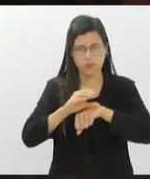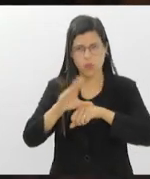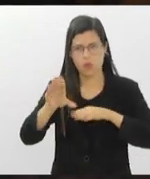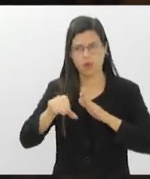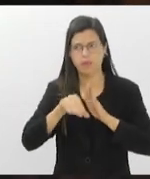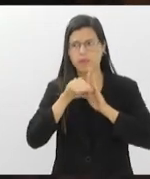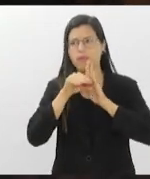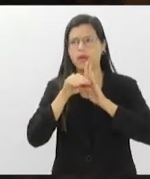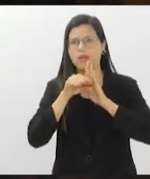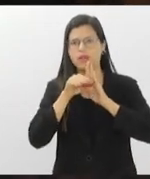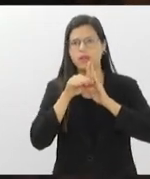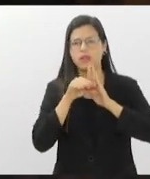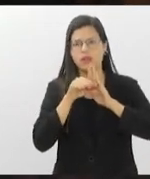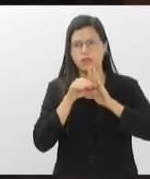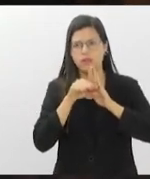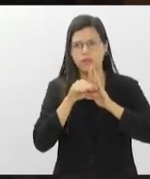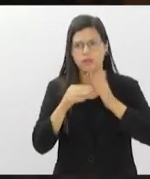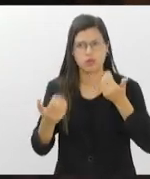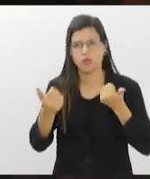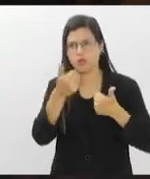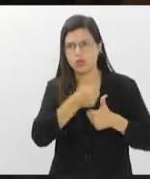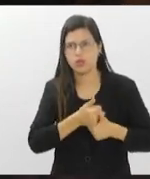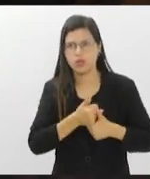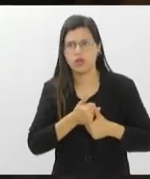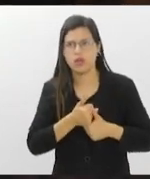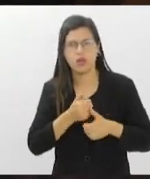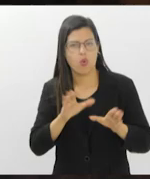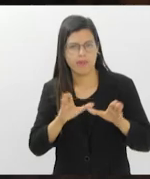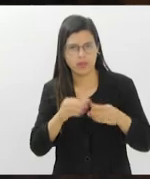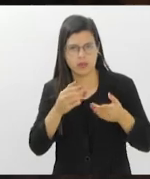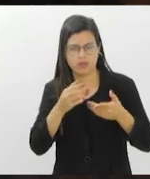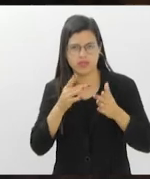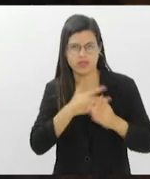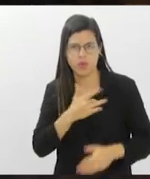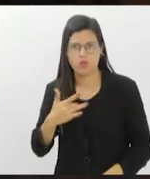emenda, concluindo por substitutivo. De saúde, favorável.